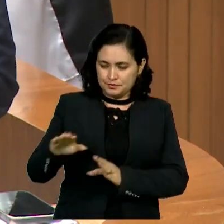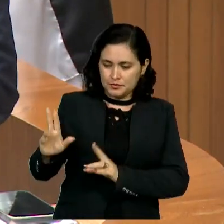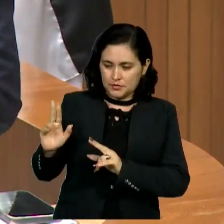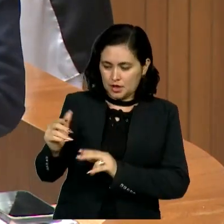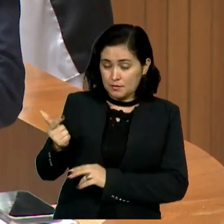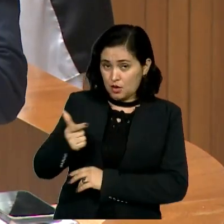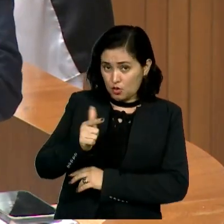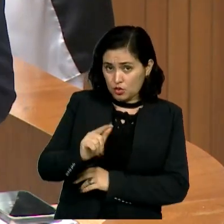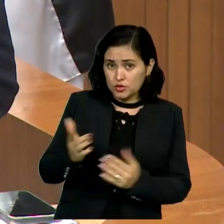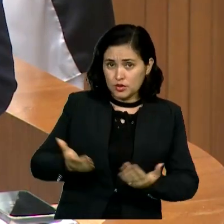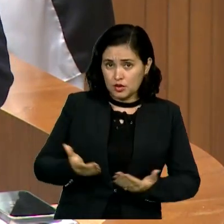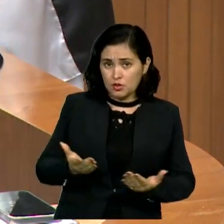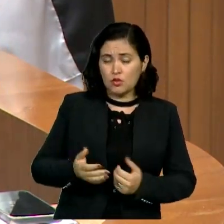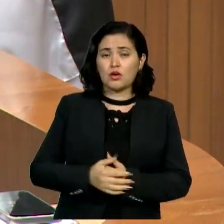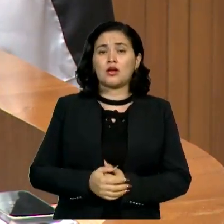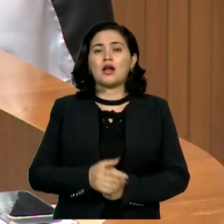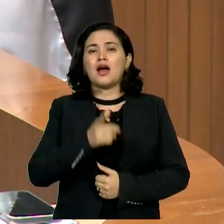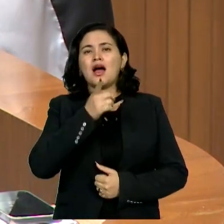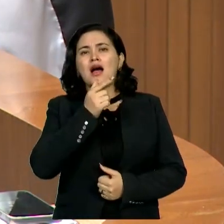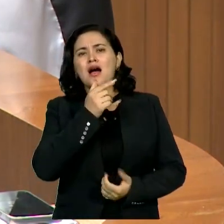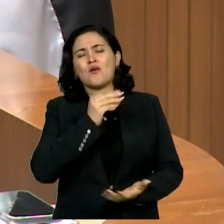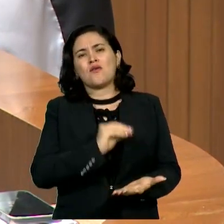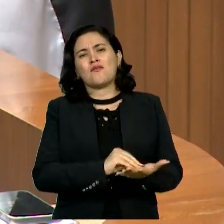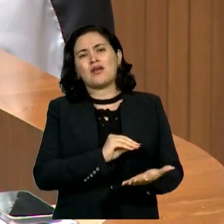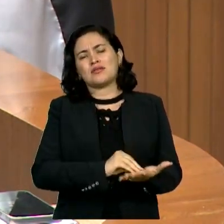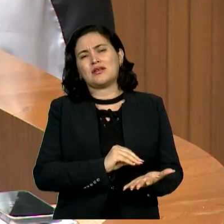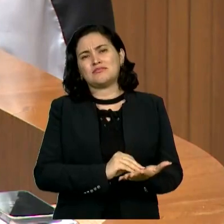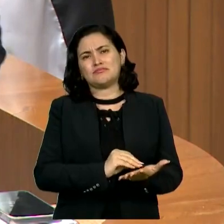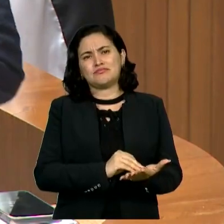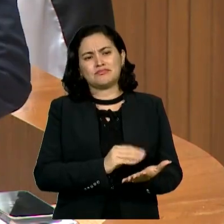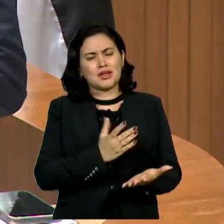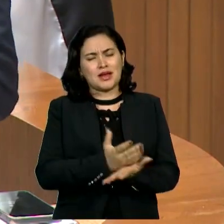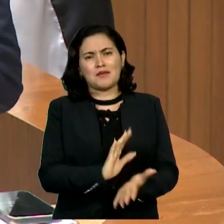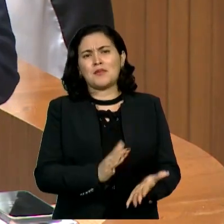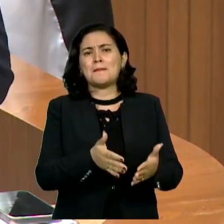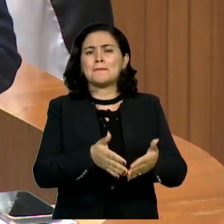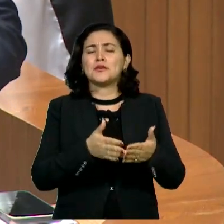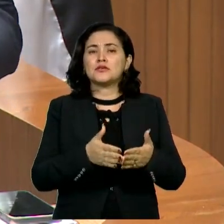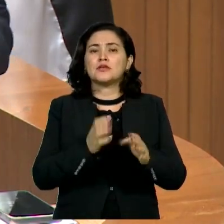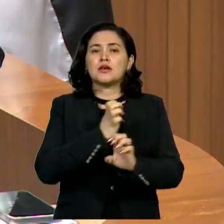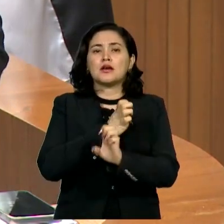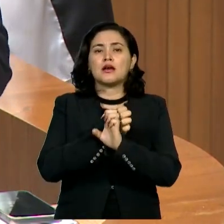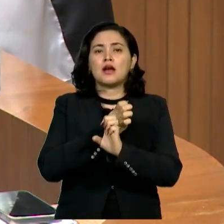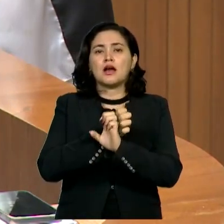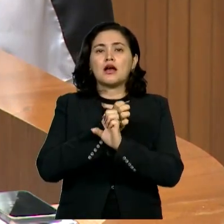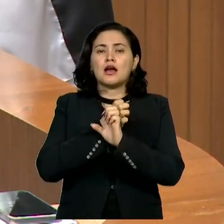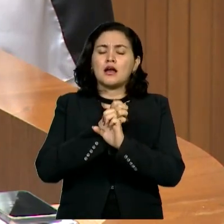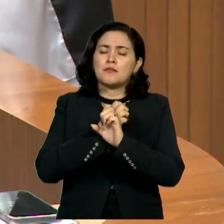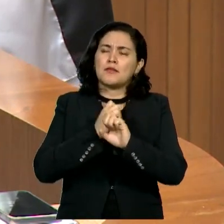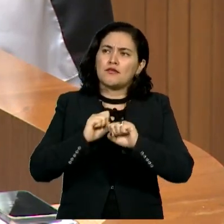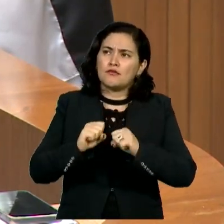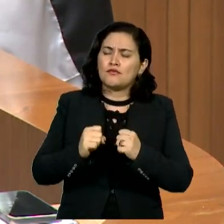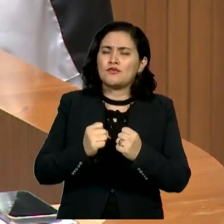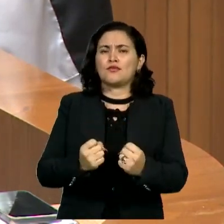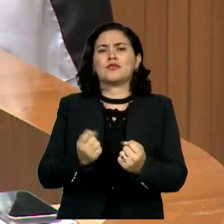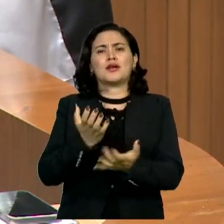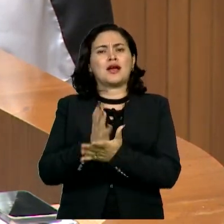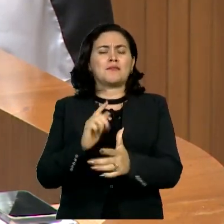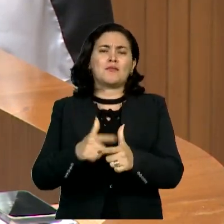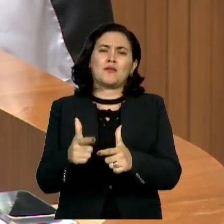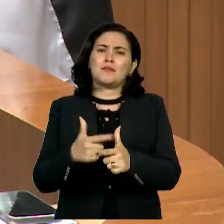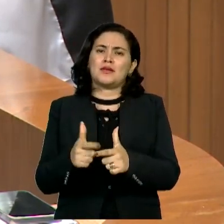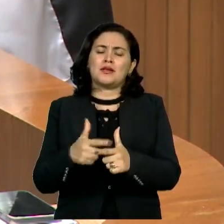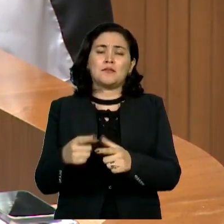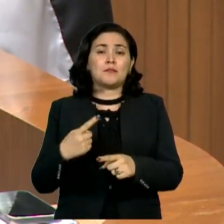procurando. Pedir a Caema mais esforço para resolver essa questão da adutora que rompeu. Por